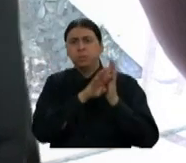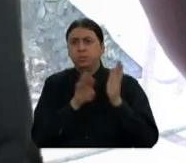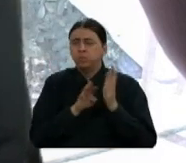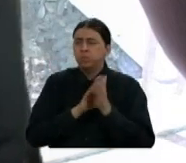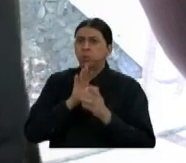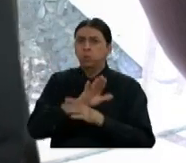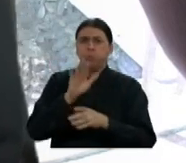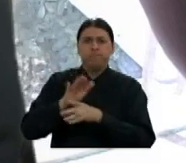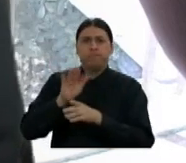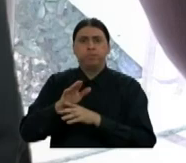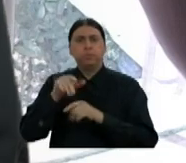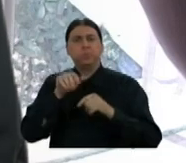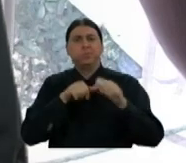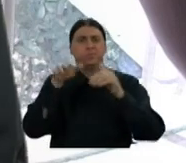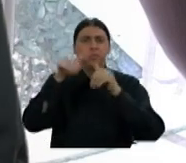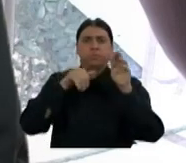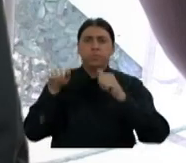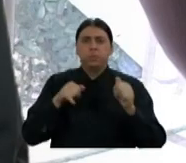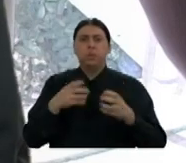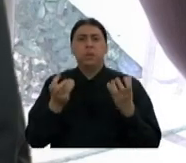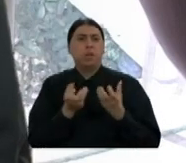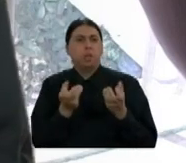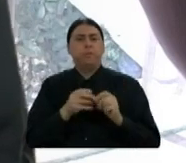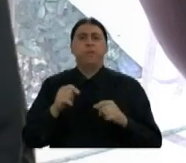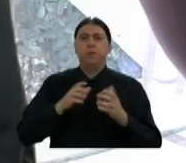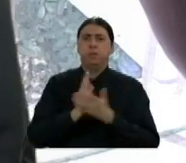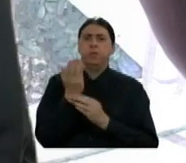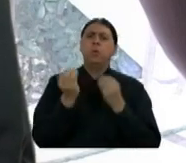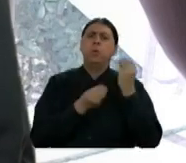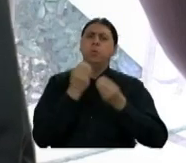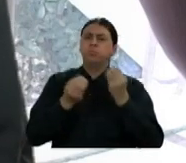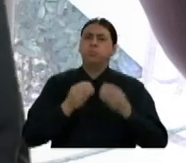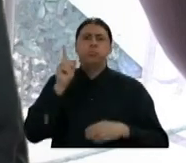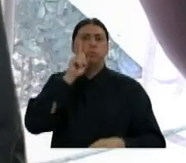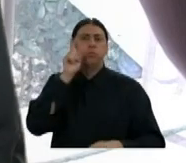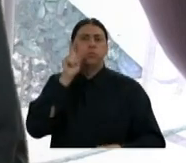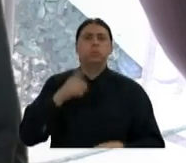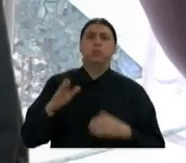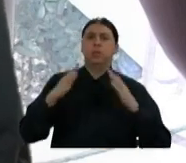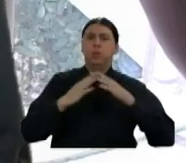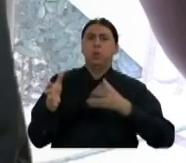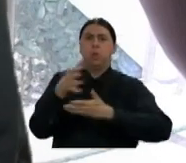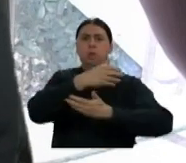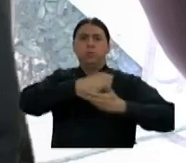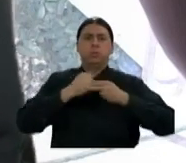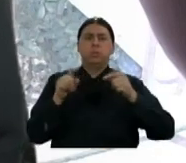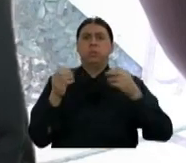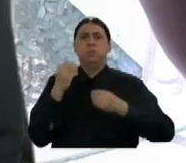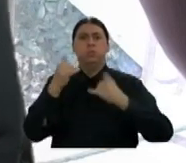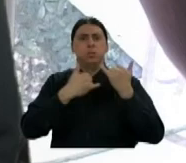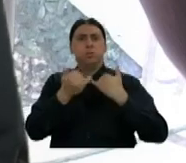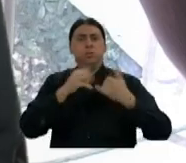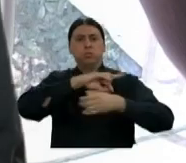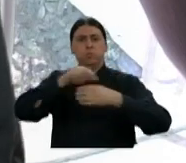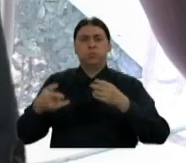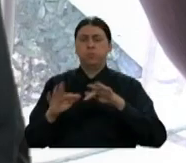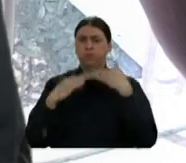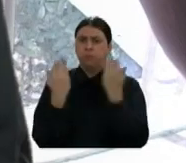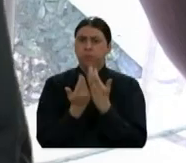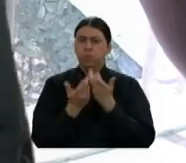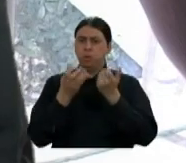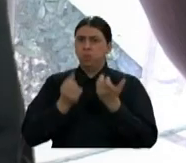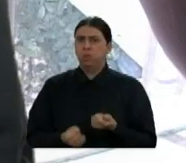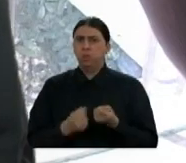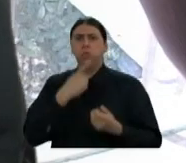disponíveis dos pretendentes habilitados você vai ver como é a rotina em uma casa de acolhimento e exemplos de